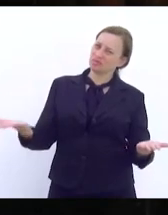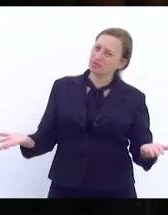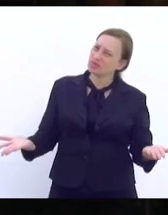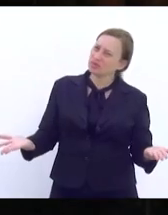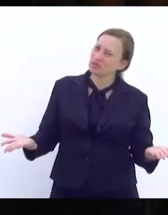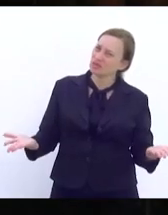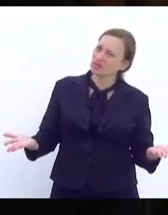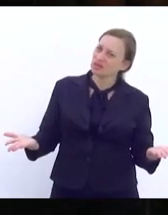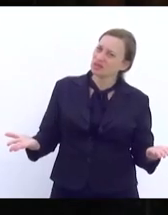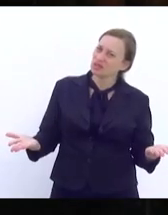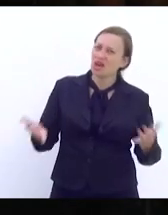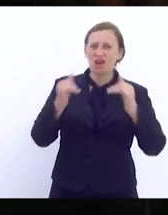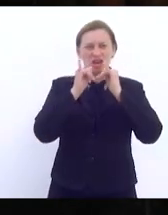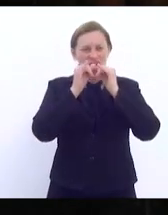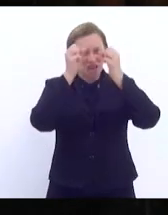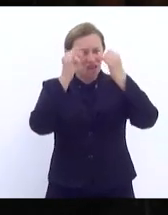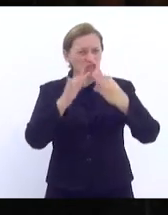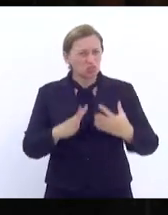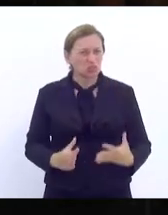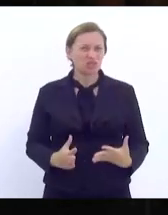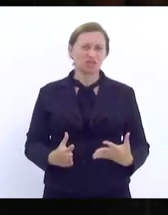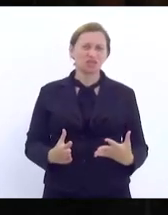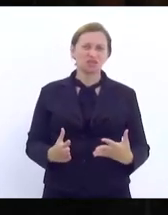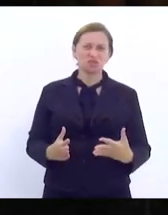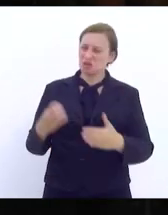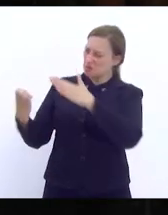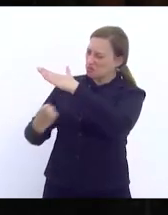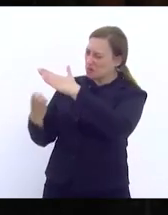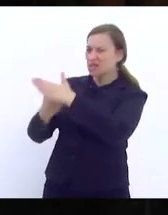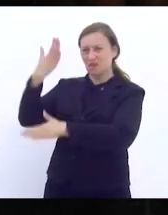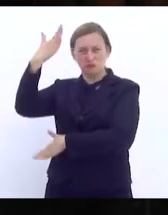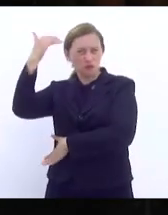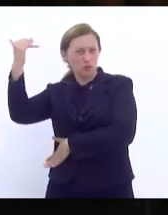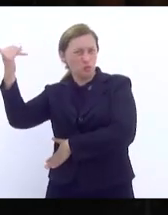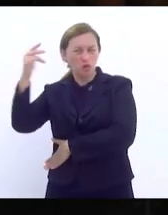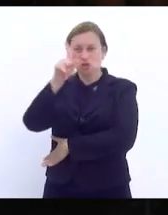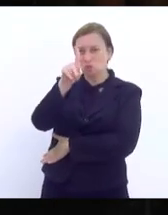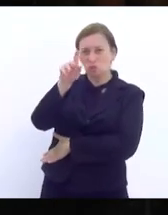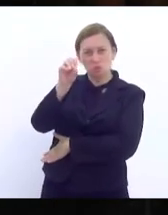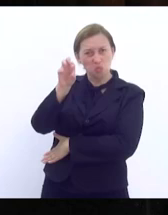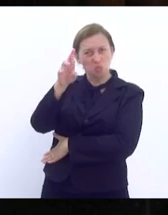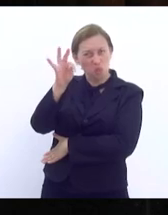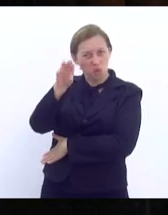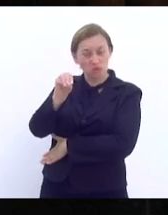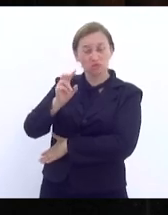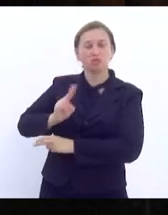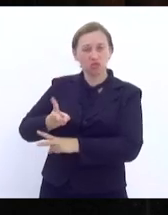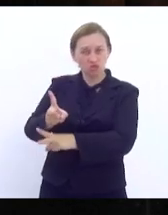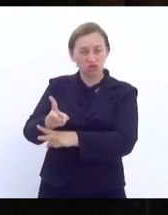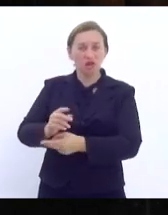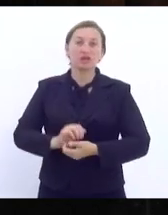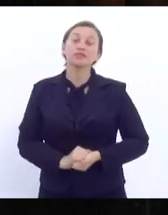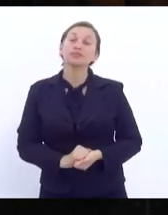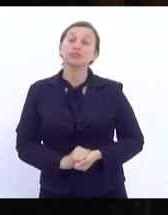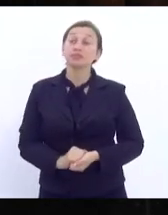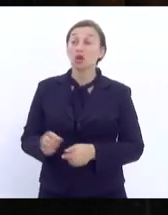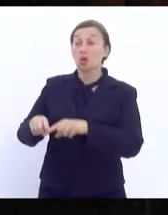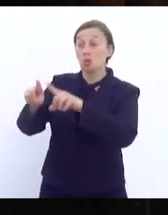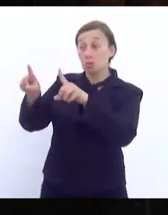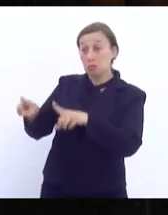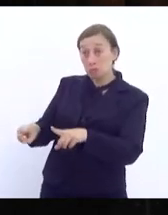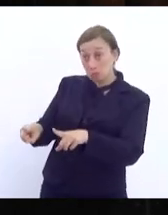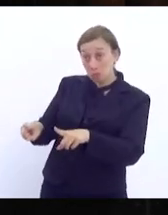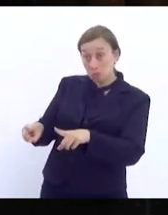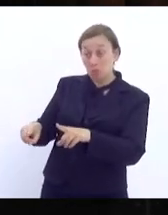em nota oficial de uma estatal mas vamos continuar possíveis colaboradores da